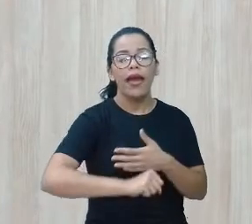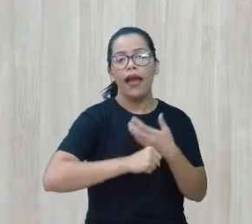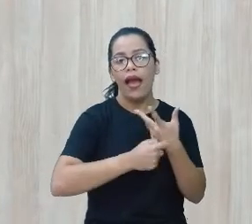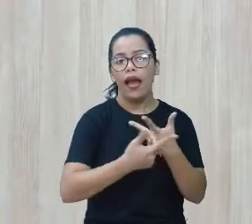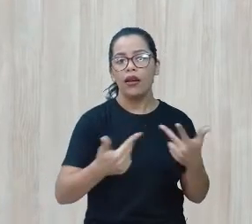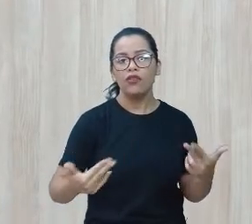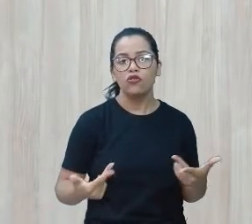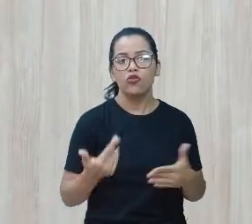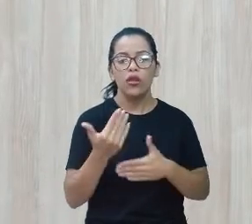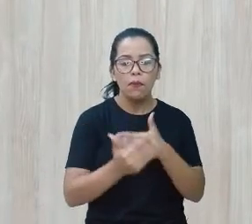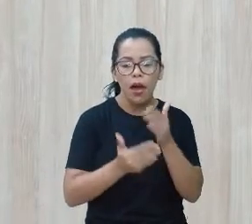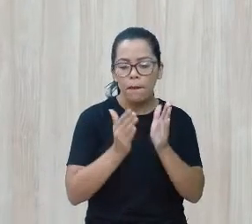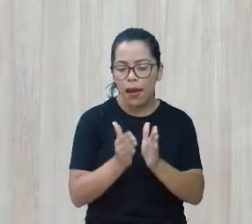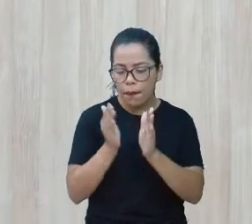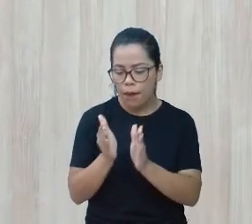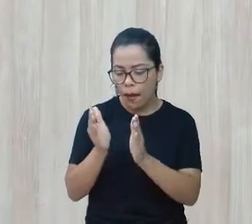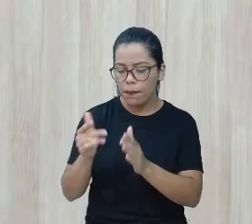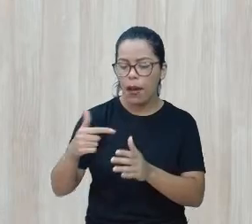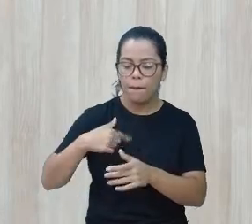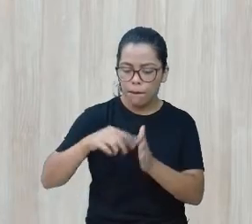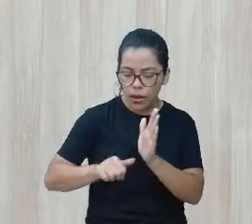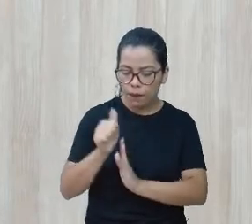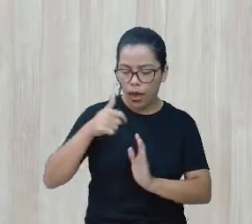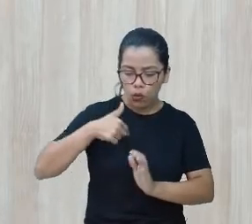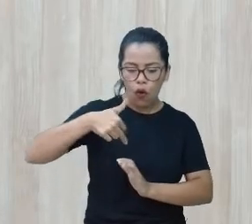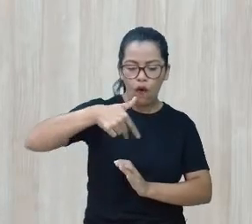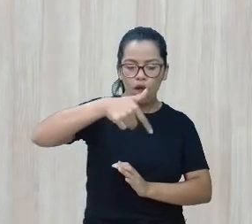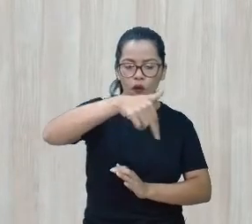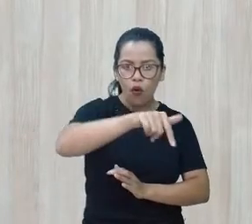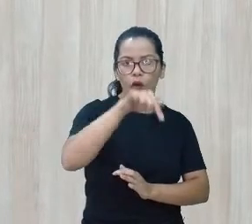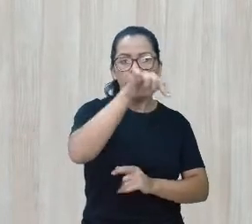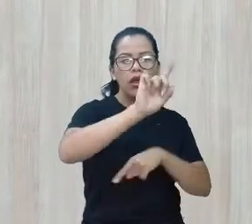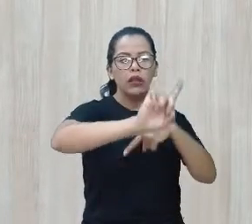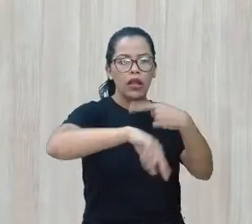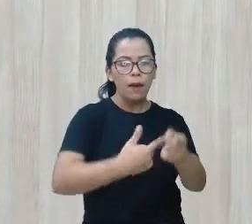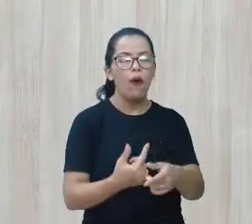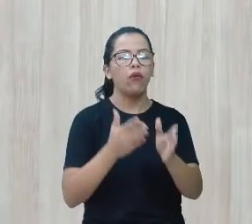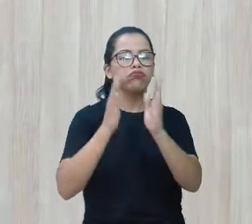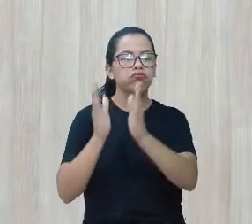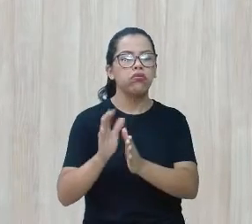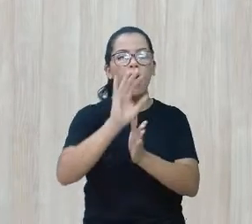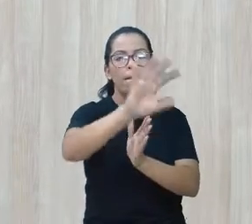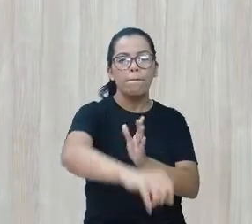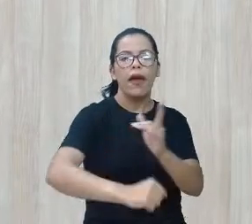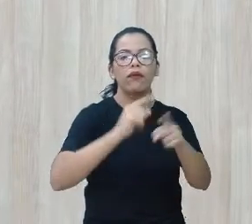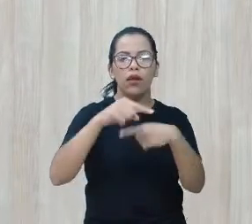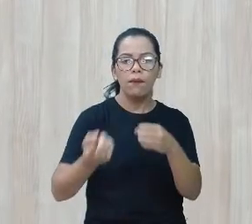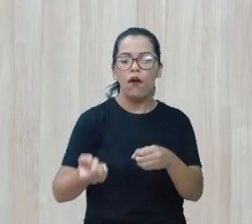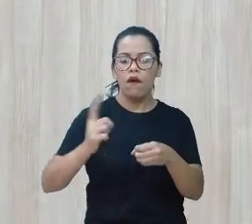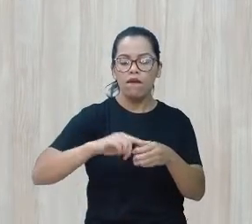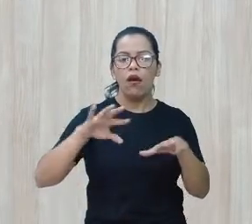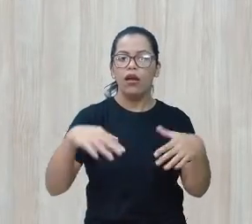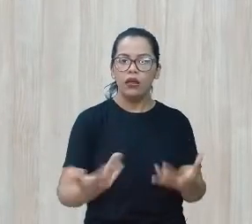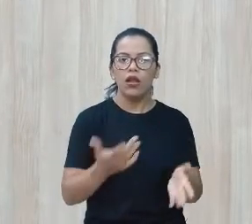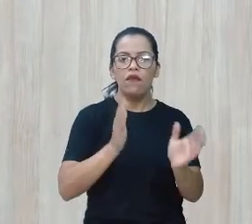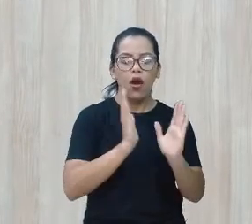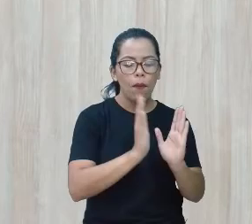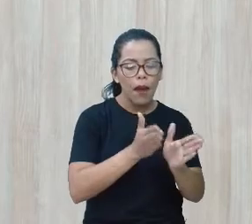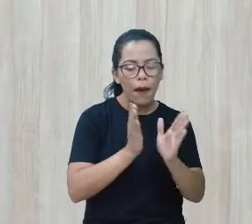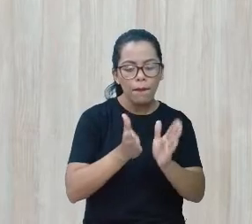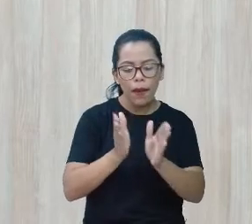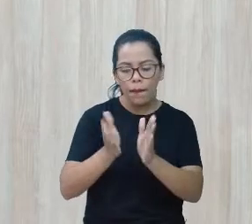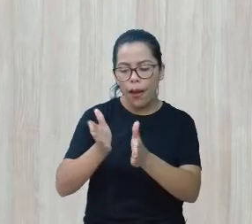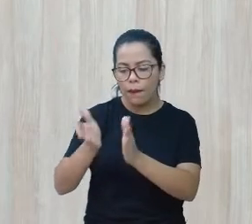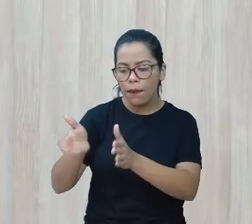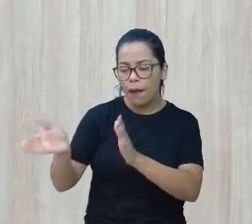são os passos que eu vou seguir? Eu vou lá no meu armário, eu vou lá na minha cama e aí você vai na sua cabeça criando uma